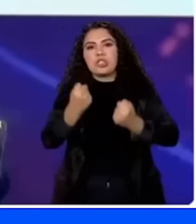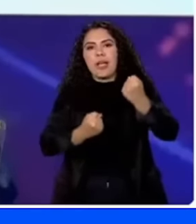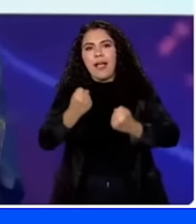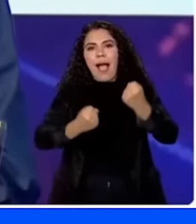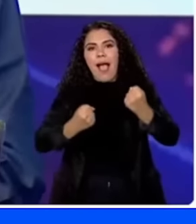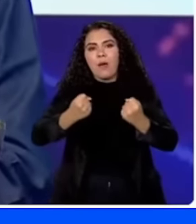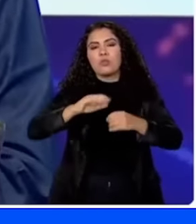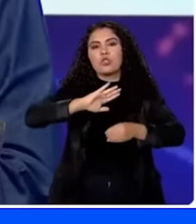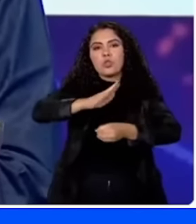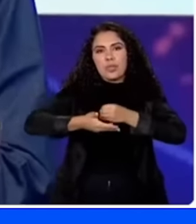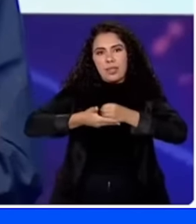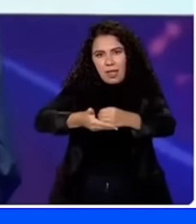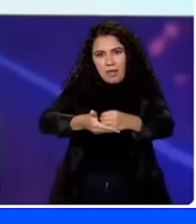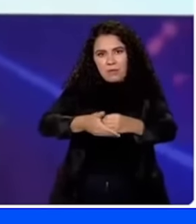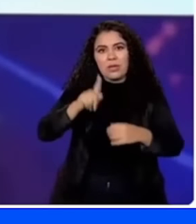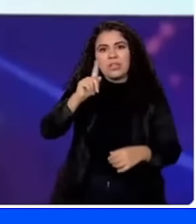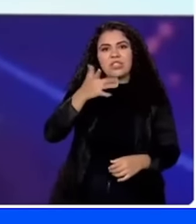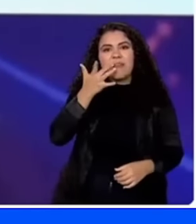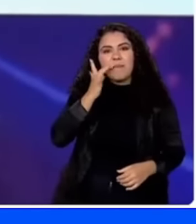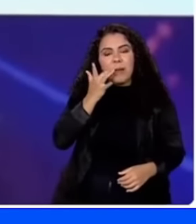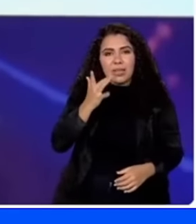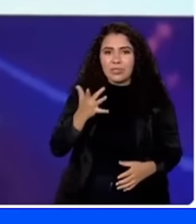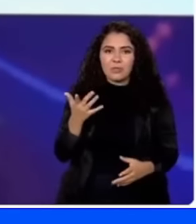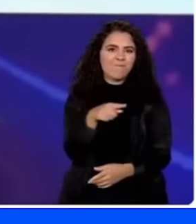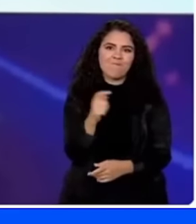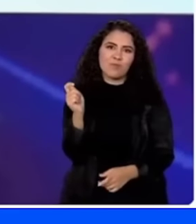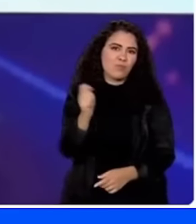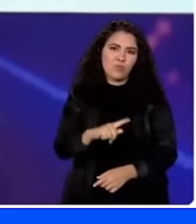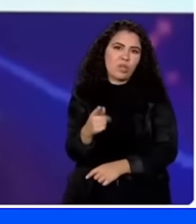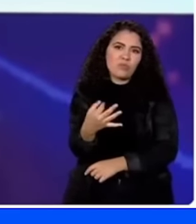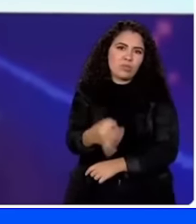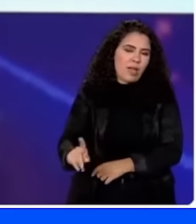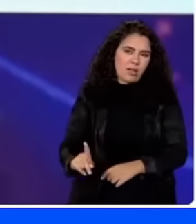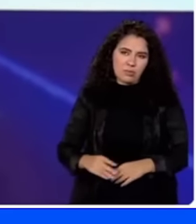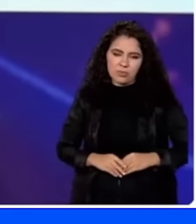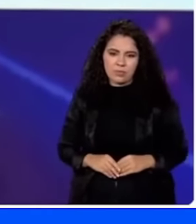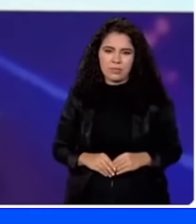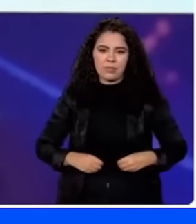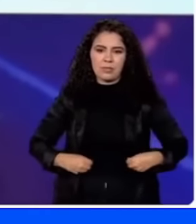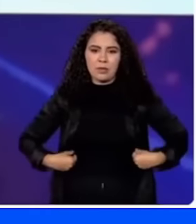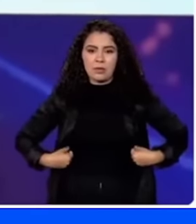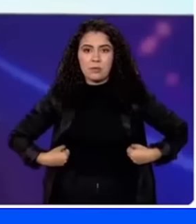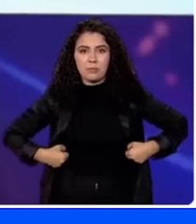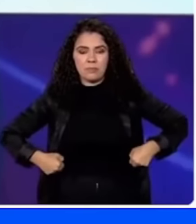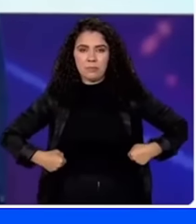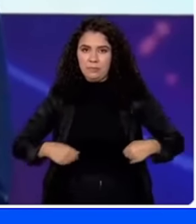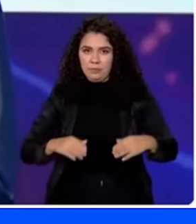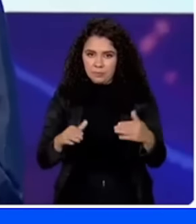dizendo, nós vamos fazer um carro verde. Não deu certo. Maurílio, não deu certo. Pois bem,